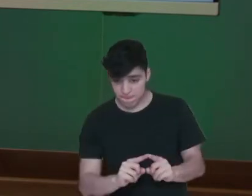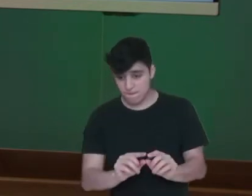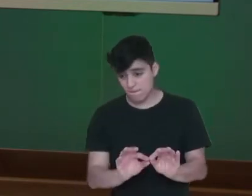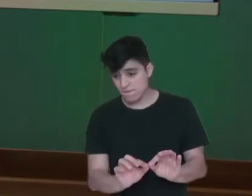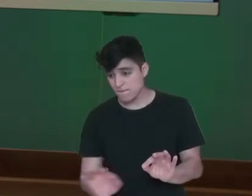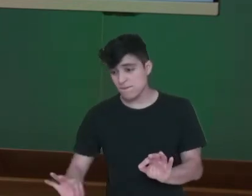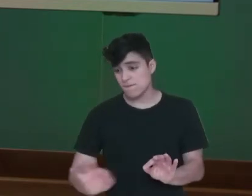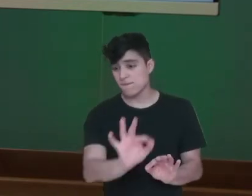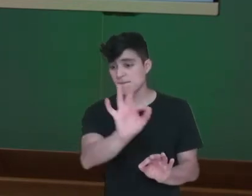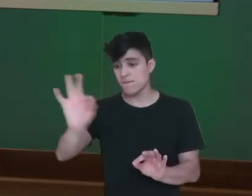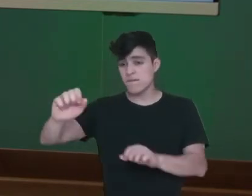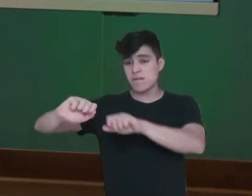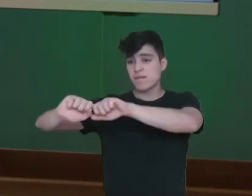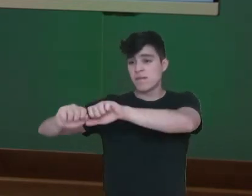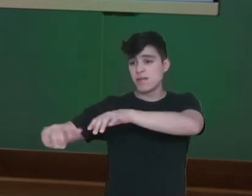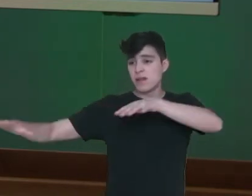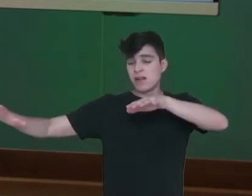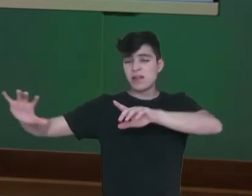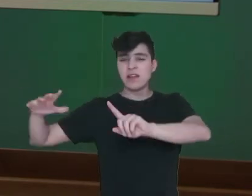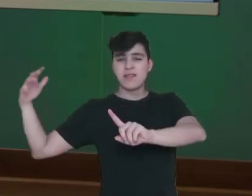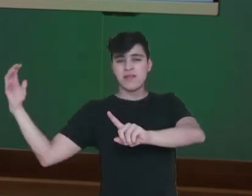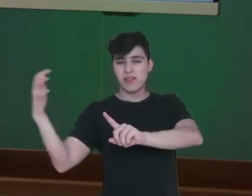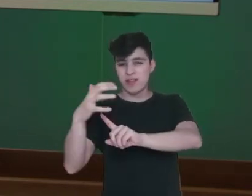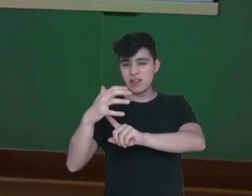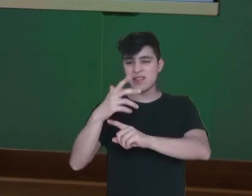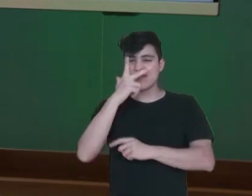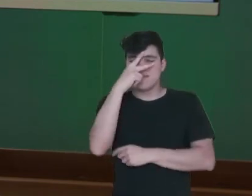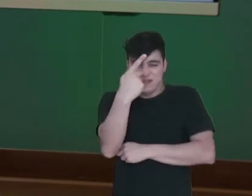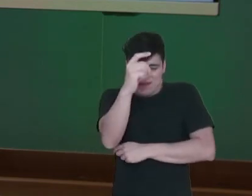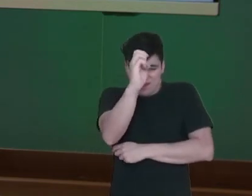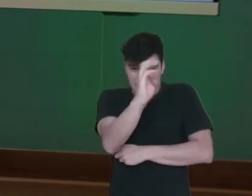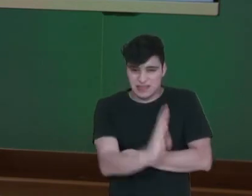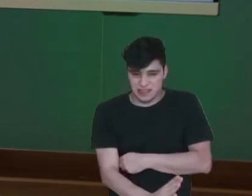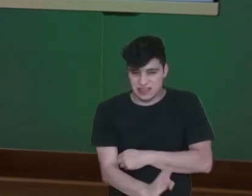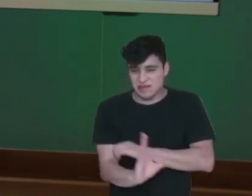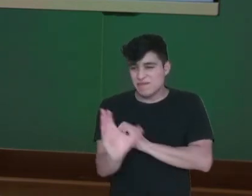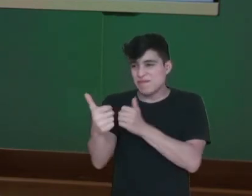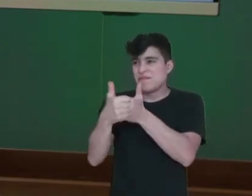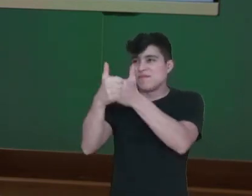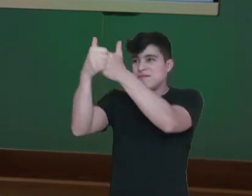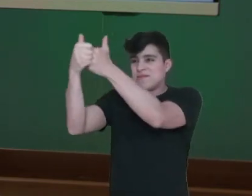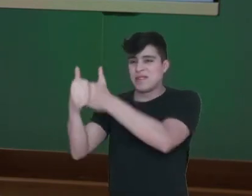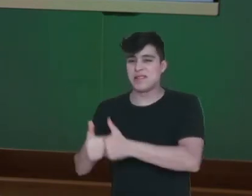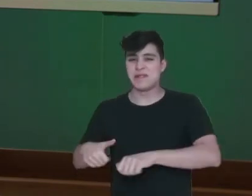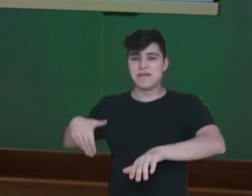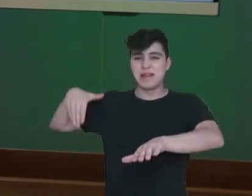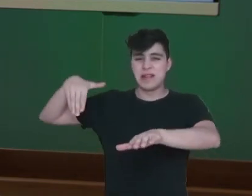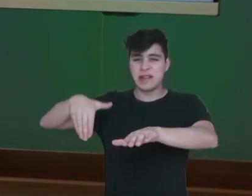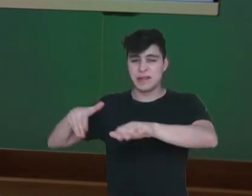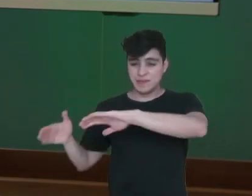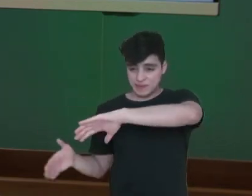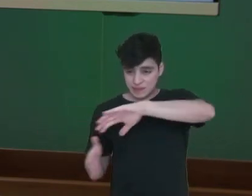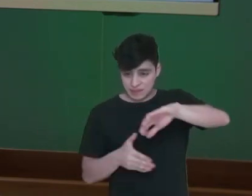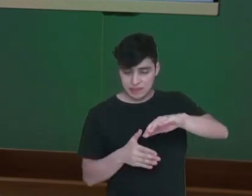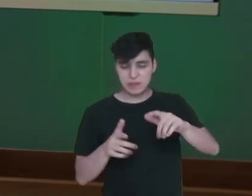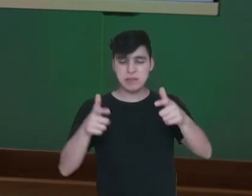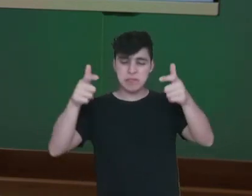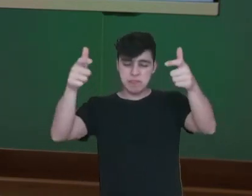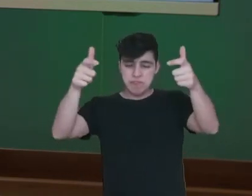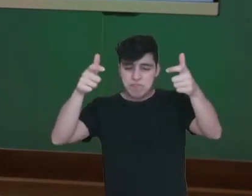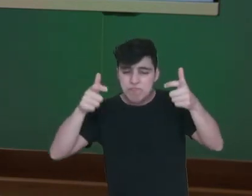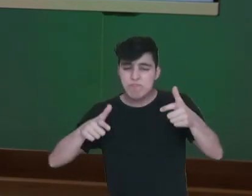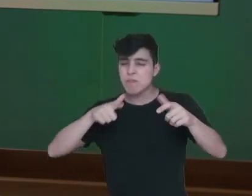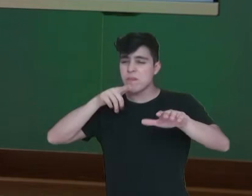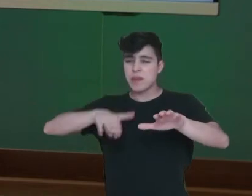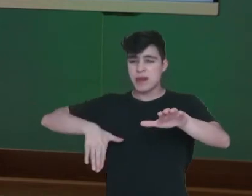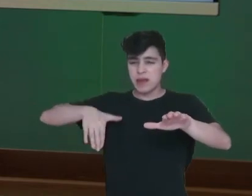do Oceano Atlântico. Então, é todo o litoral do Brasil, né? Ou quase todo. Está presente na zona litorânea que se